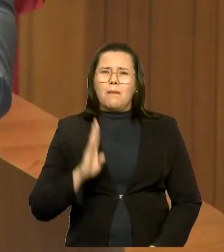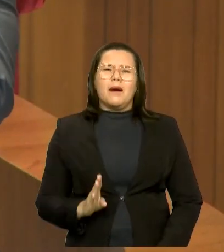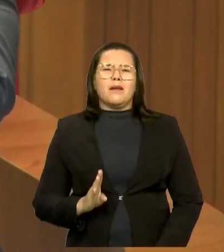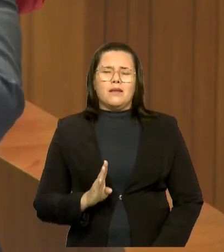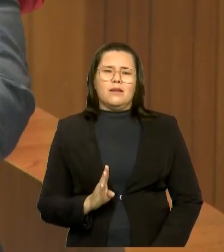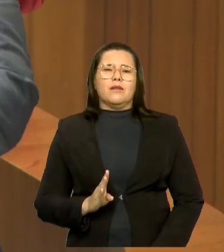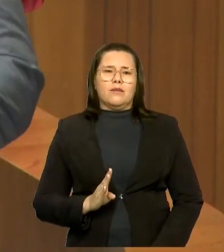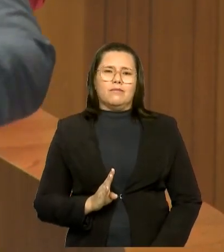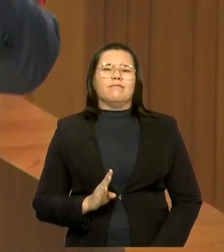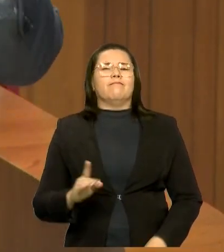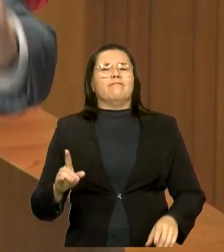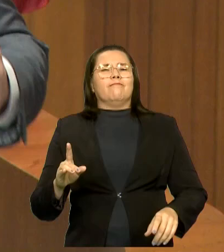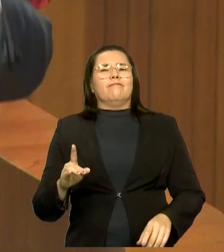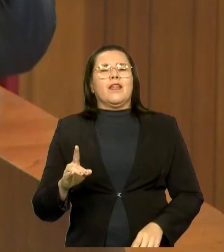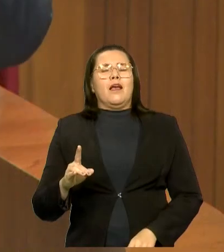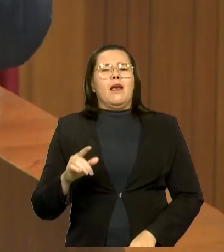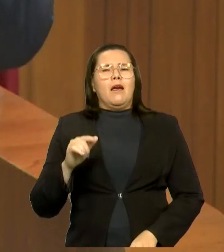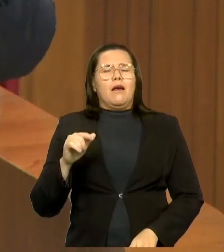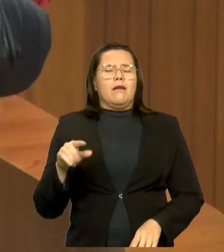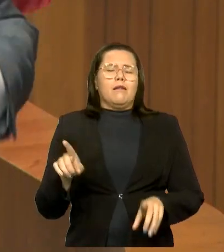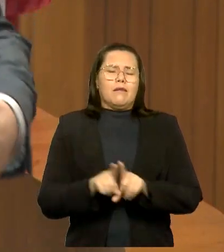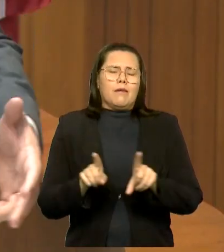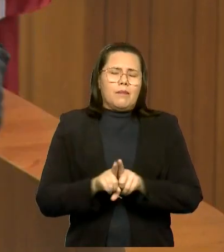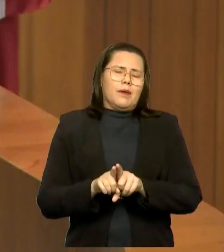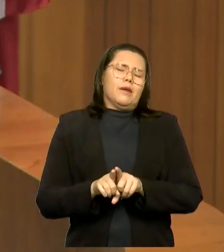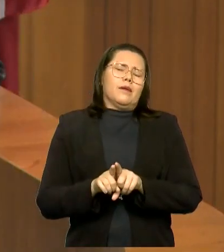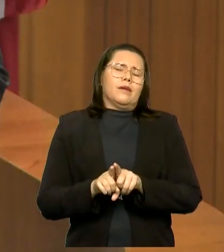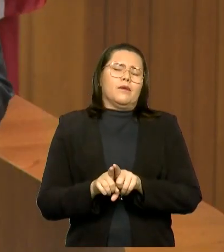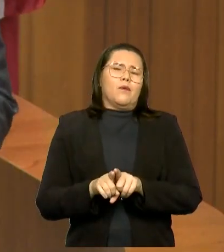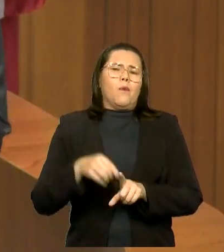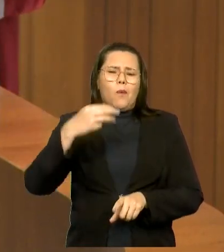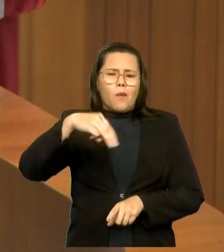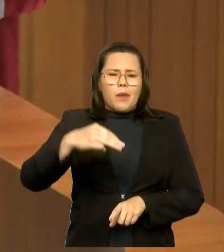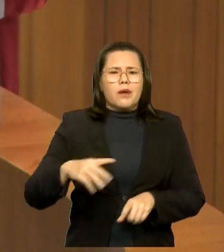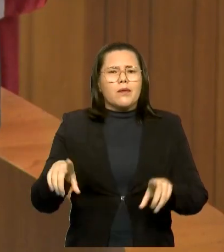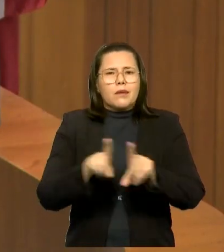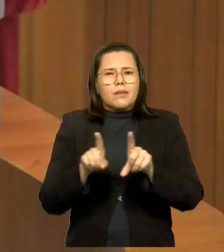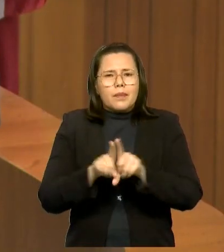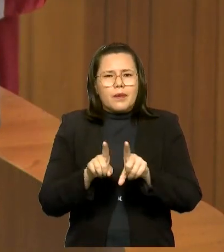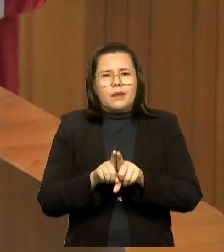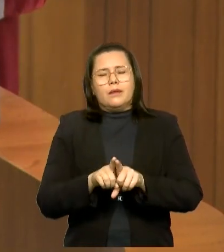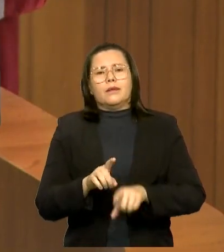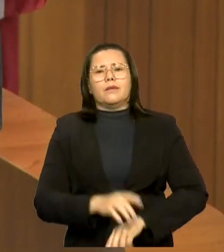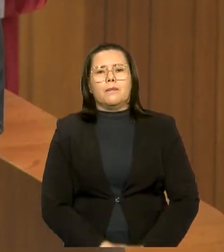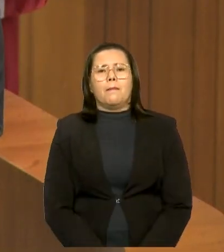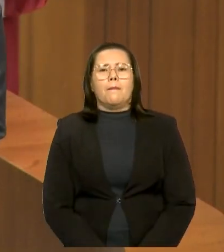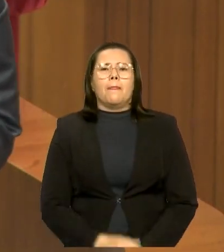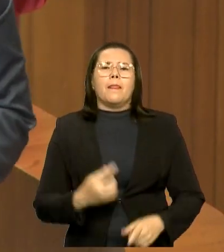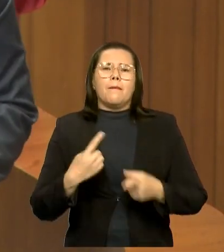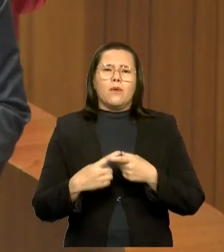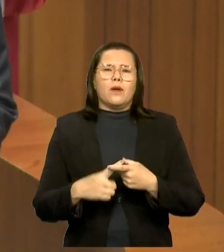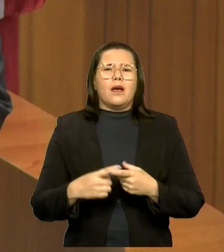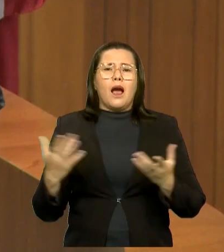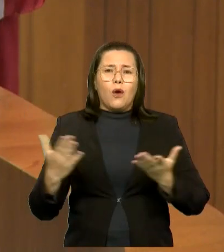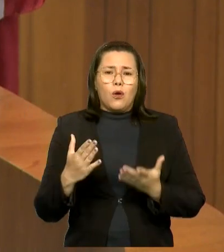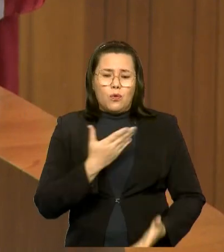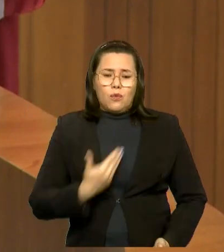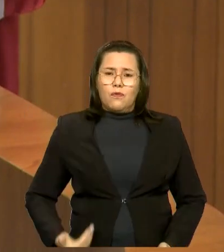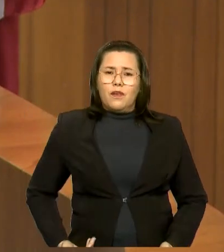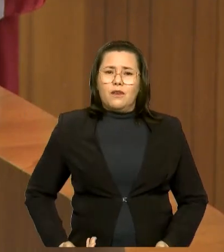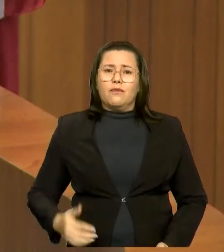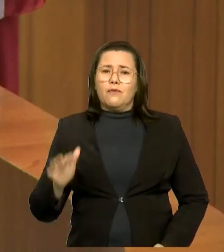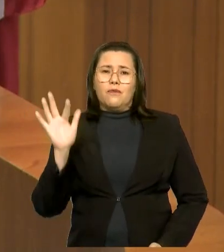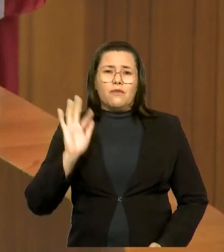entre o governo do Estado e o governo federal. Consultando rapidamente tanto o discurso do governador Carlos Brandão aqui